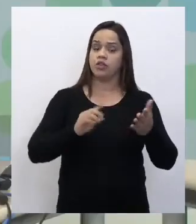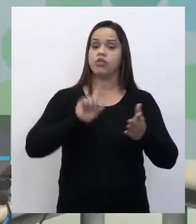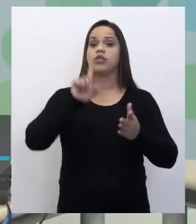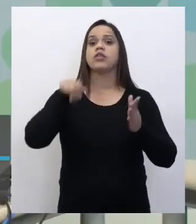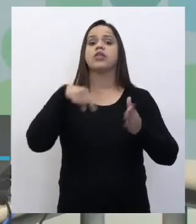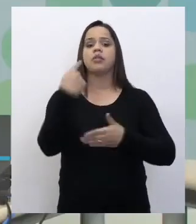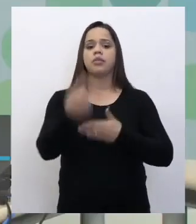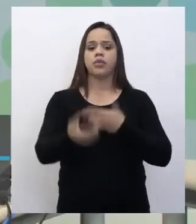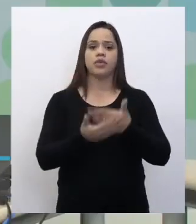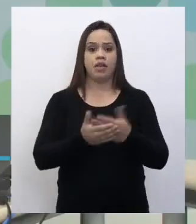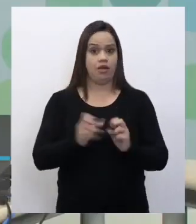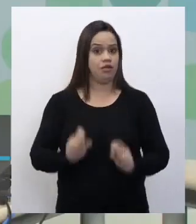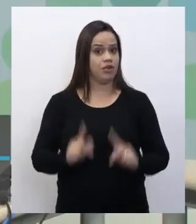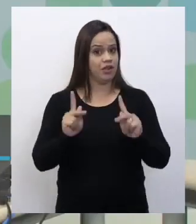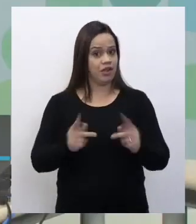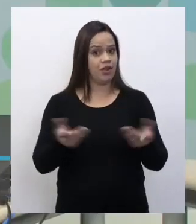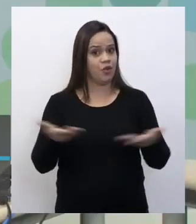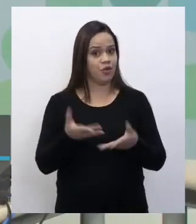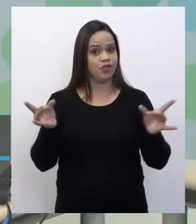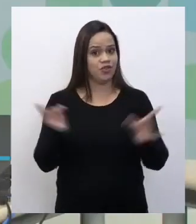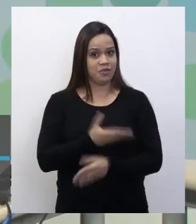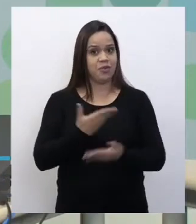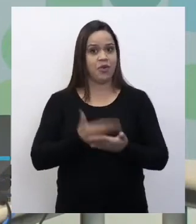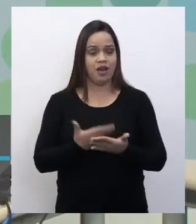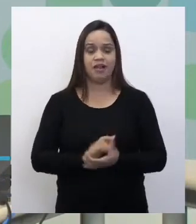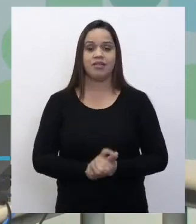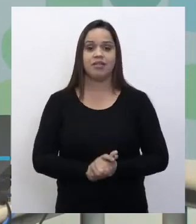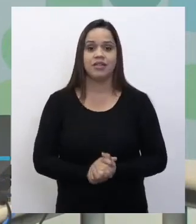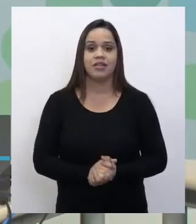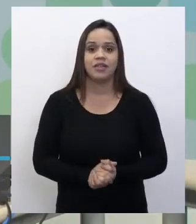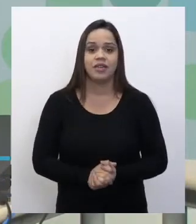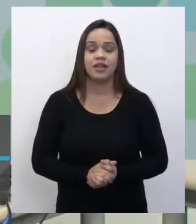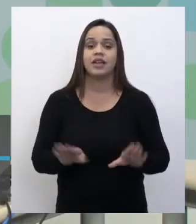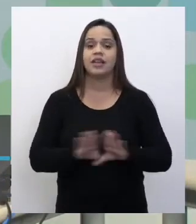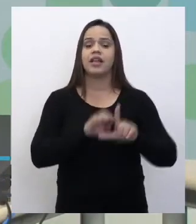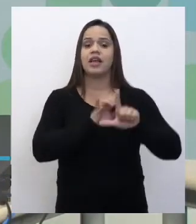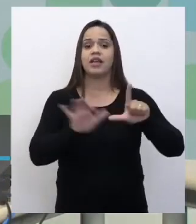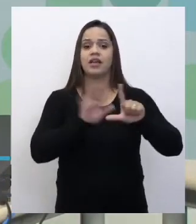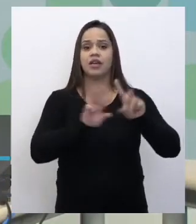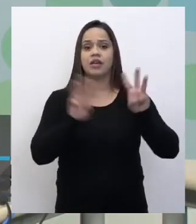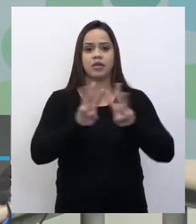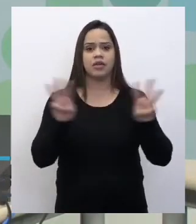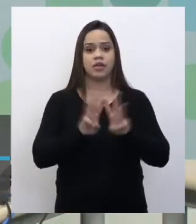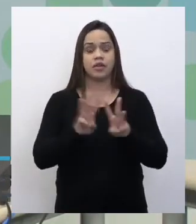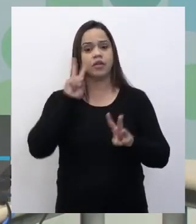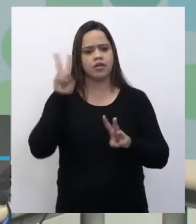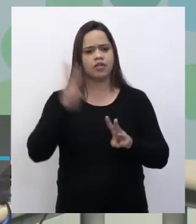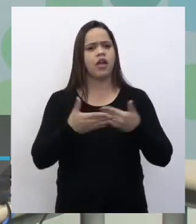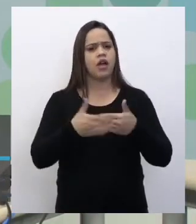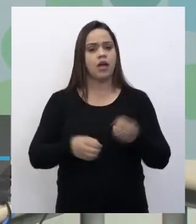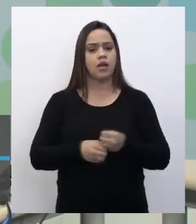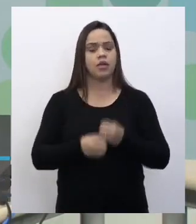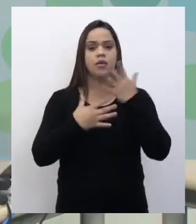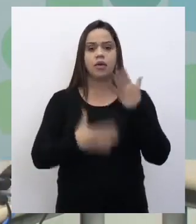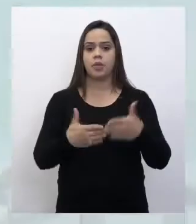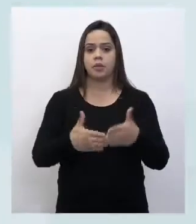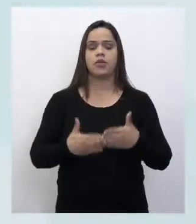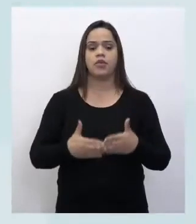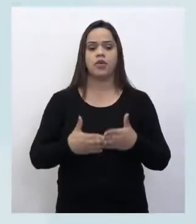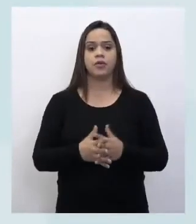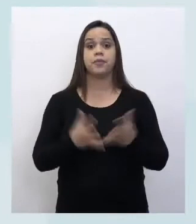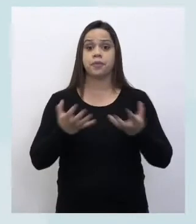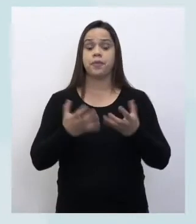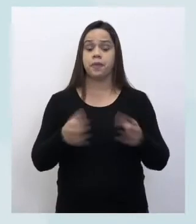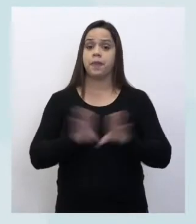meus amores. Então, por hoje foi só. Tem o QR Code para vocês analisarem, isso, não tem? Não abre o chat para mim, por favor, que eu quero que